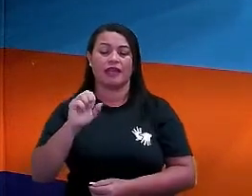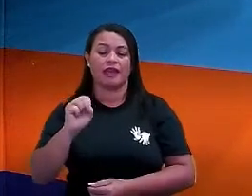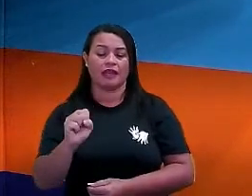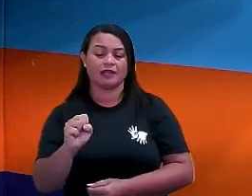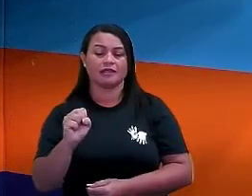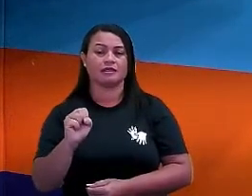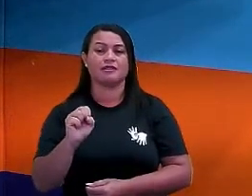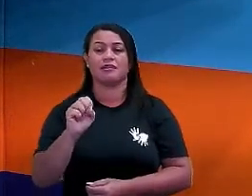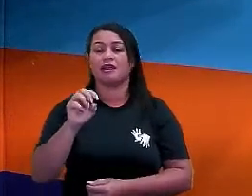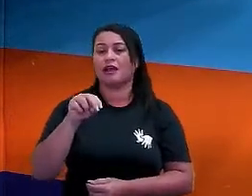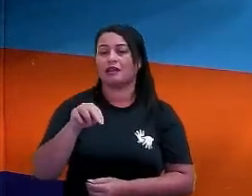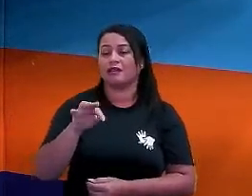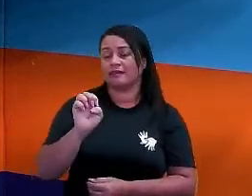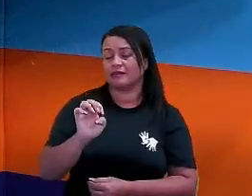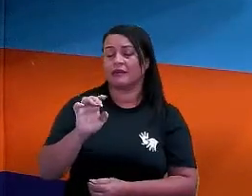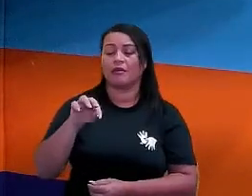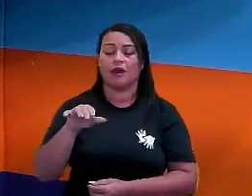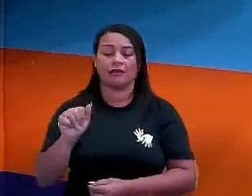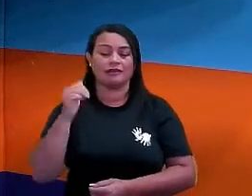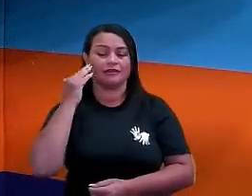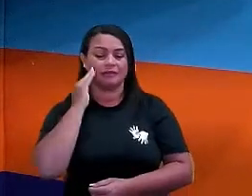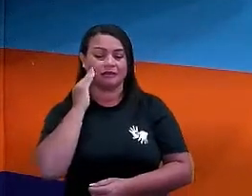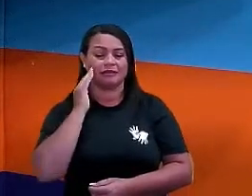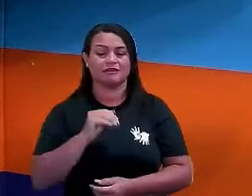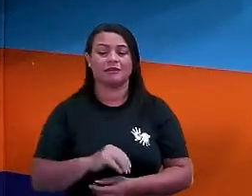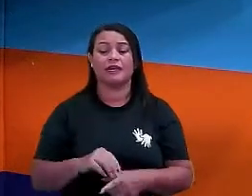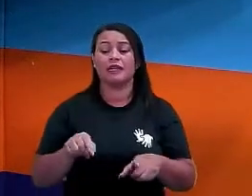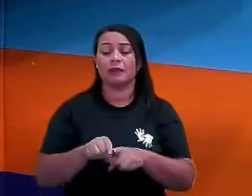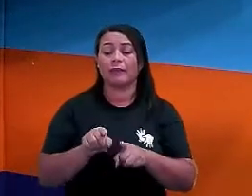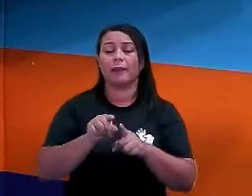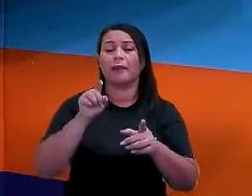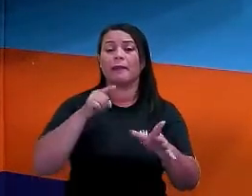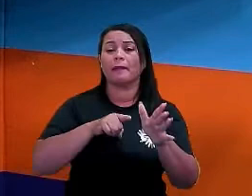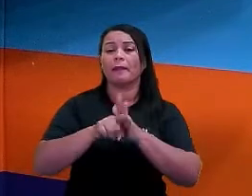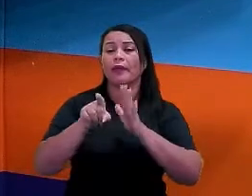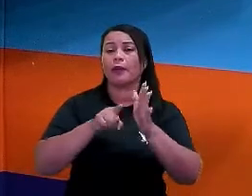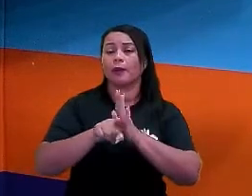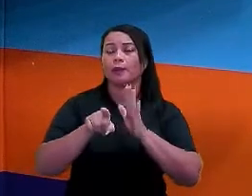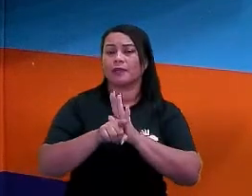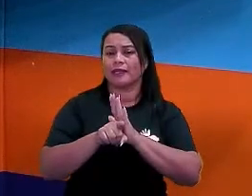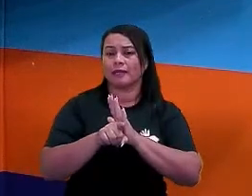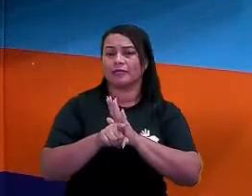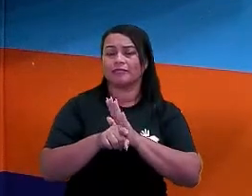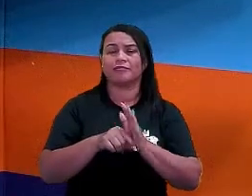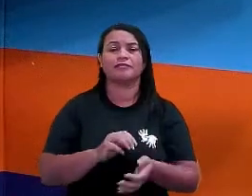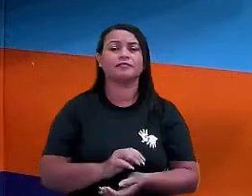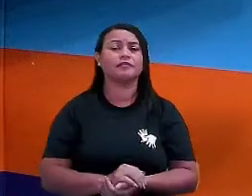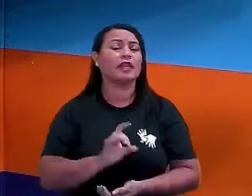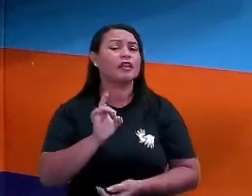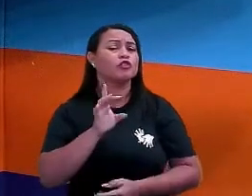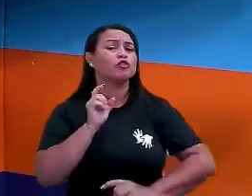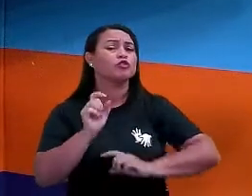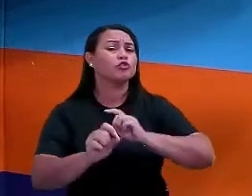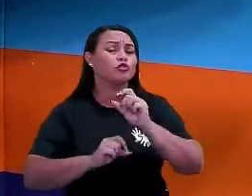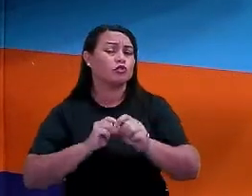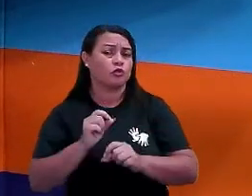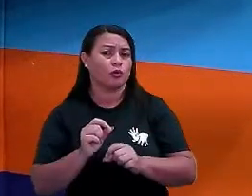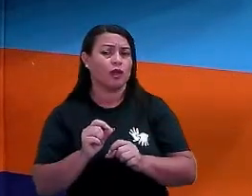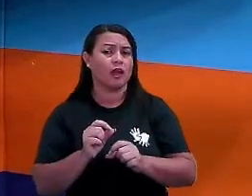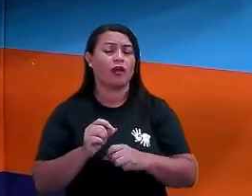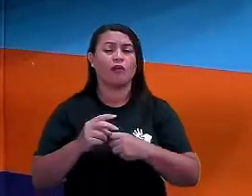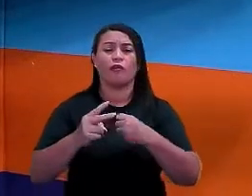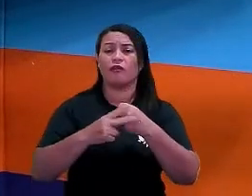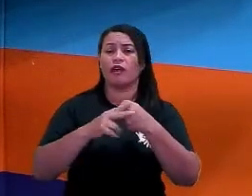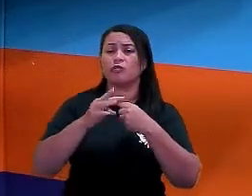not, aren't. Ok? Ou ainda, para perguntar. Para perguntar, é só colocar o verbo to